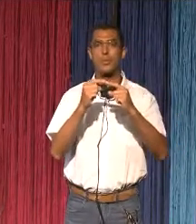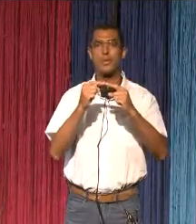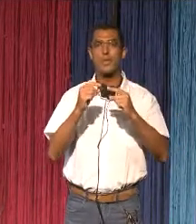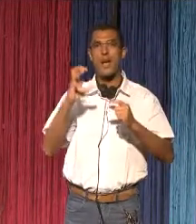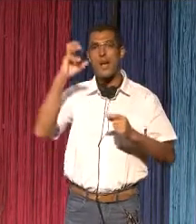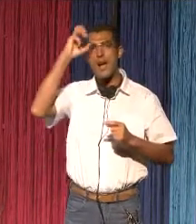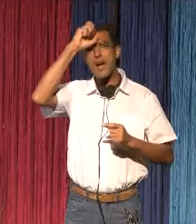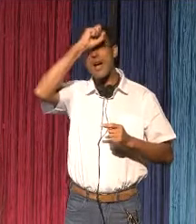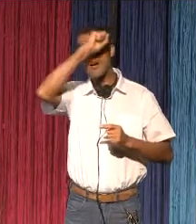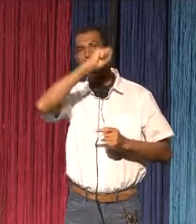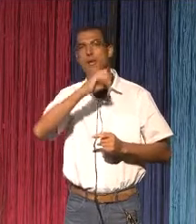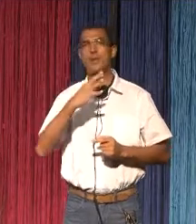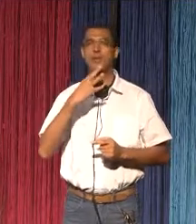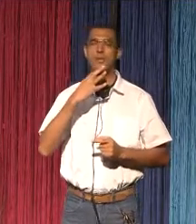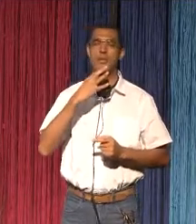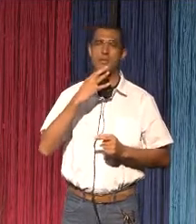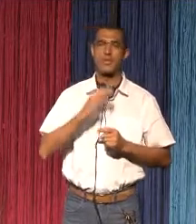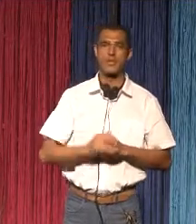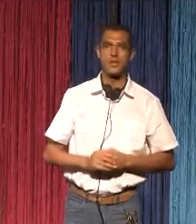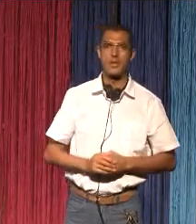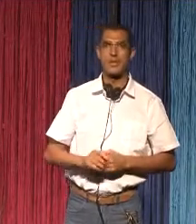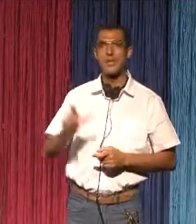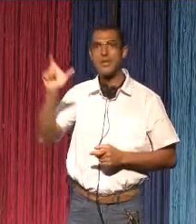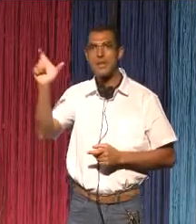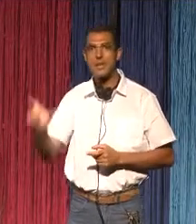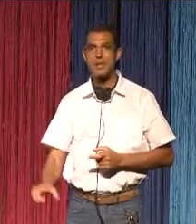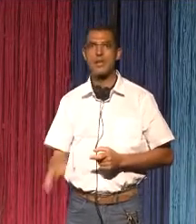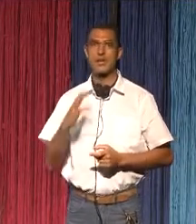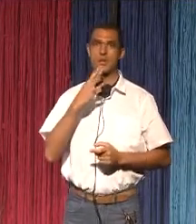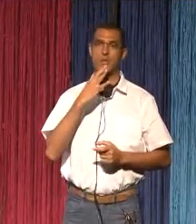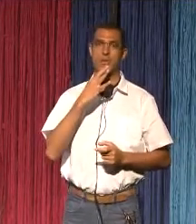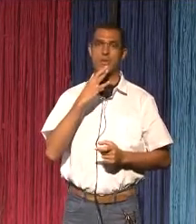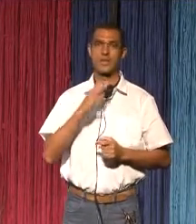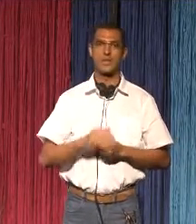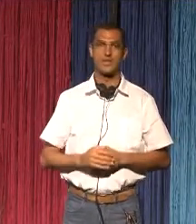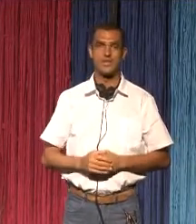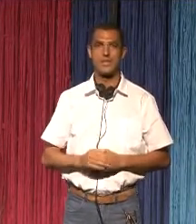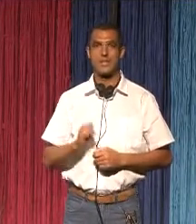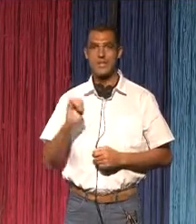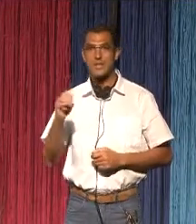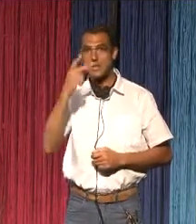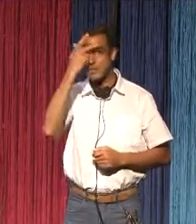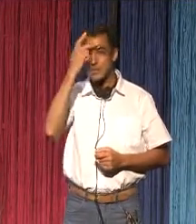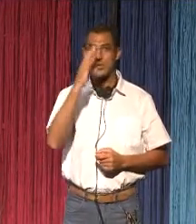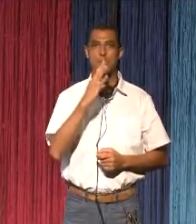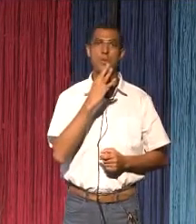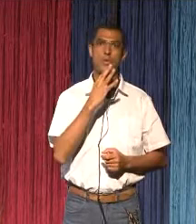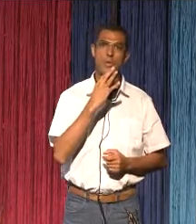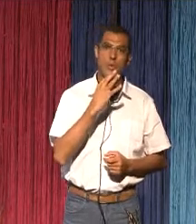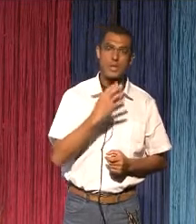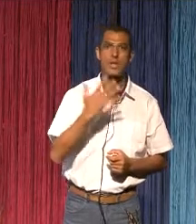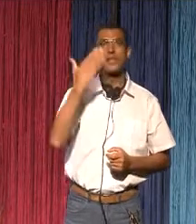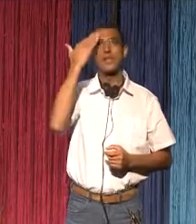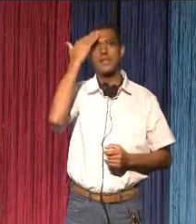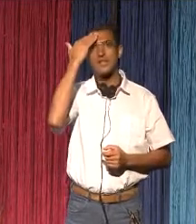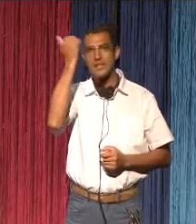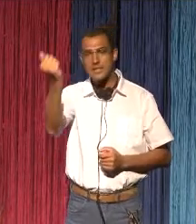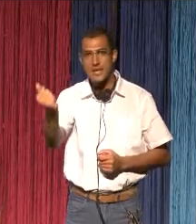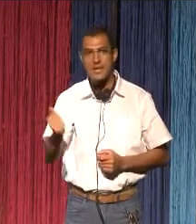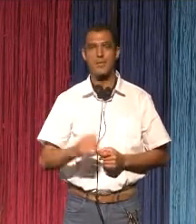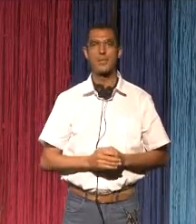na perspectiva de quem conhece. Enquanto o conhecimento é aquilo que as sociedades puderam